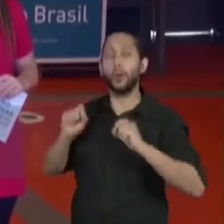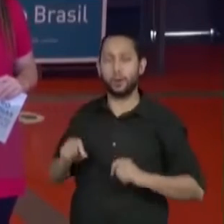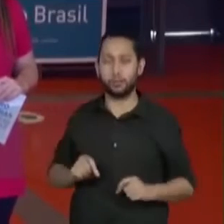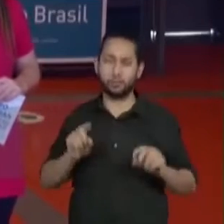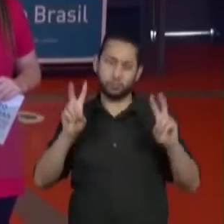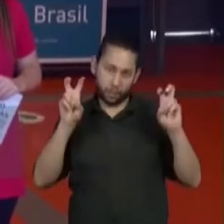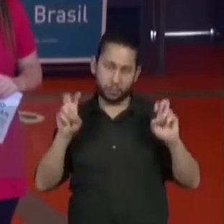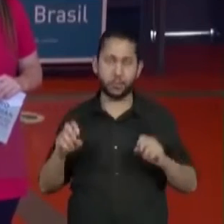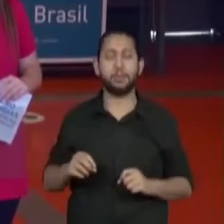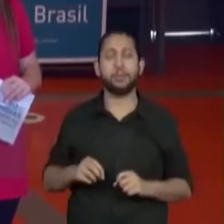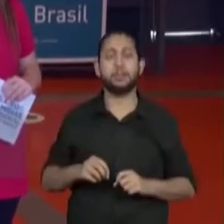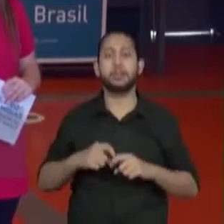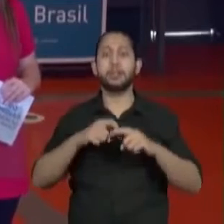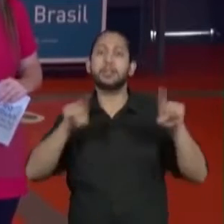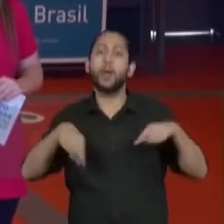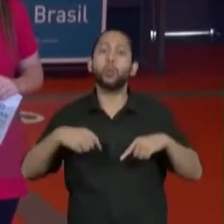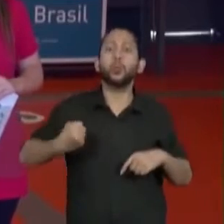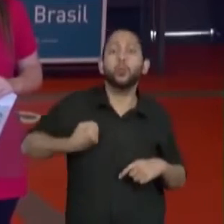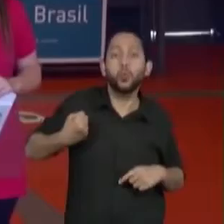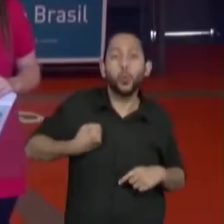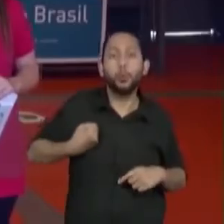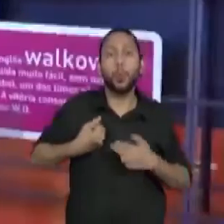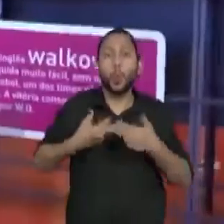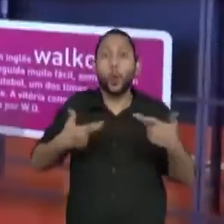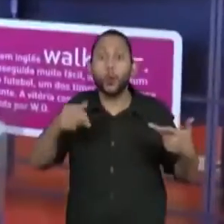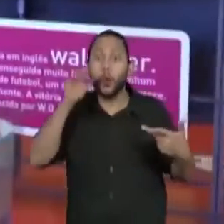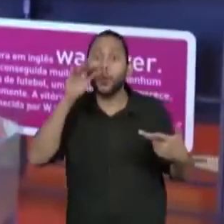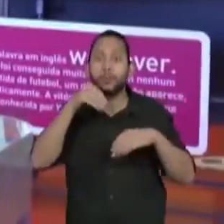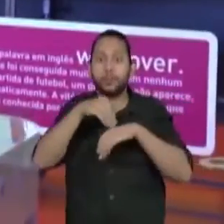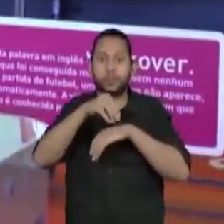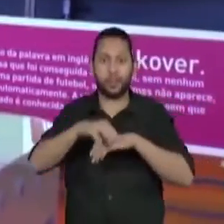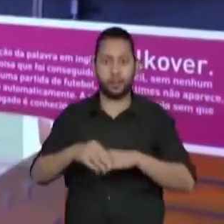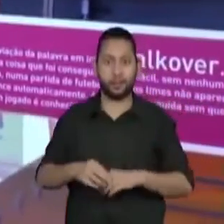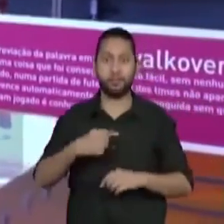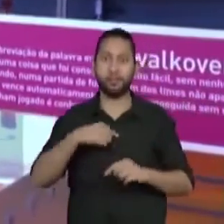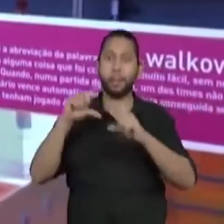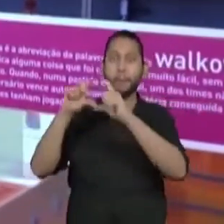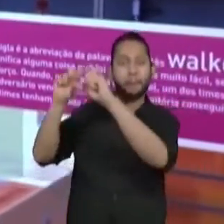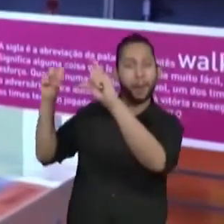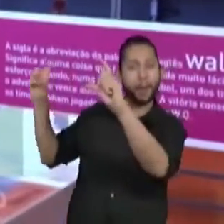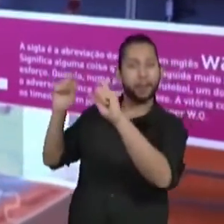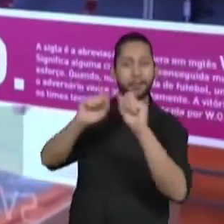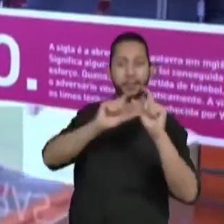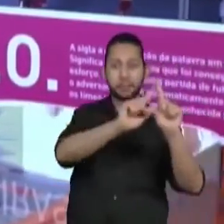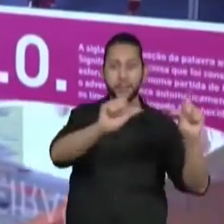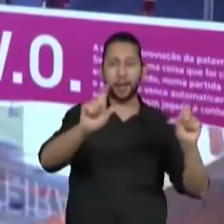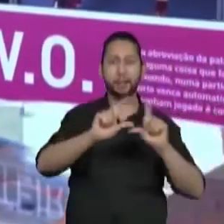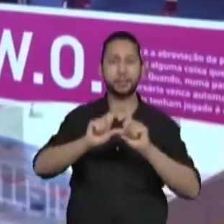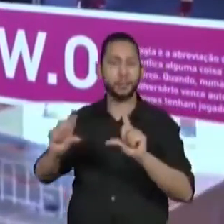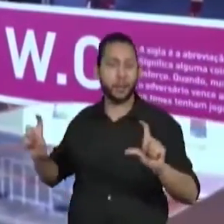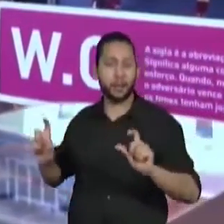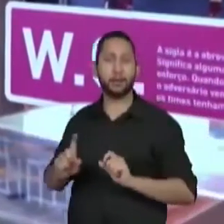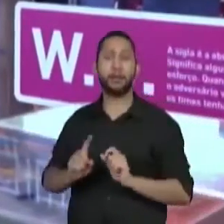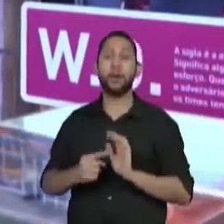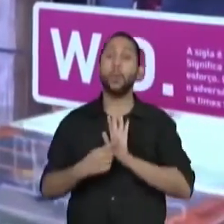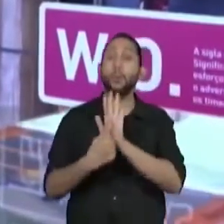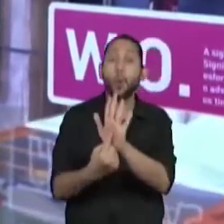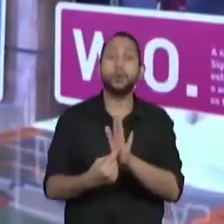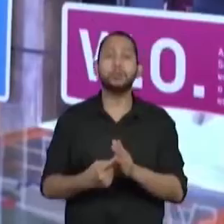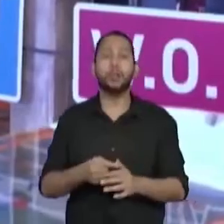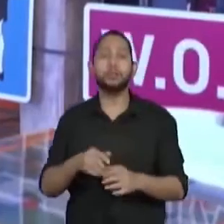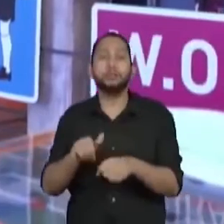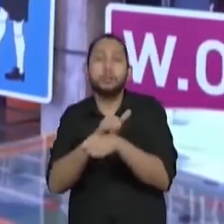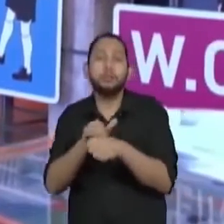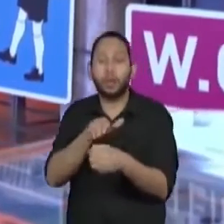Números e Curiosidades. Aqui nós temos placas com as diversas jogadas,